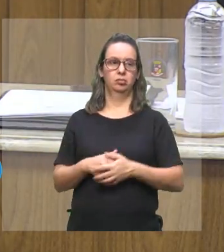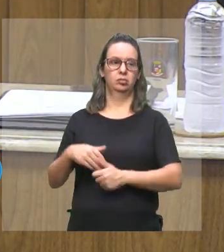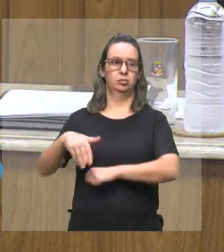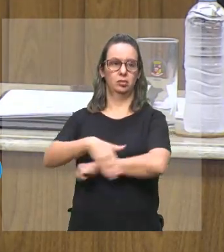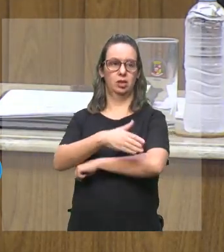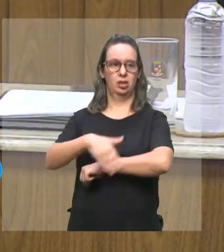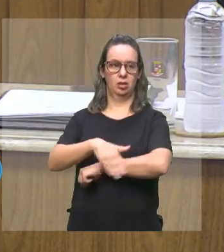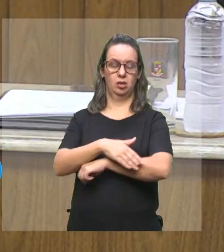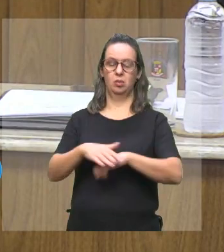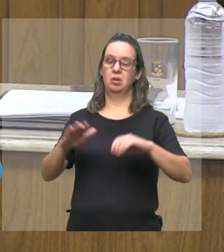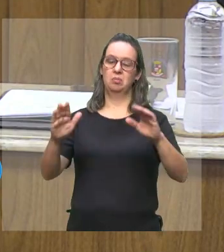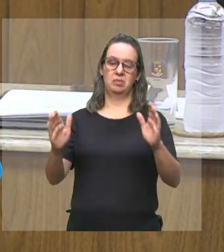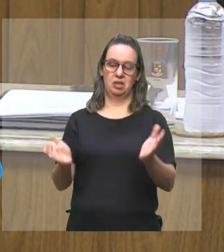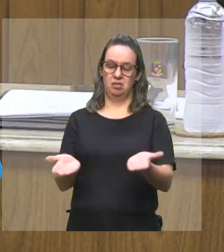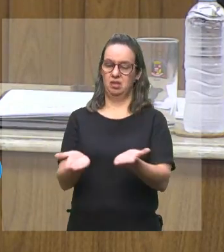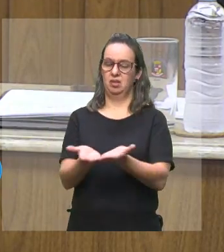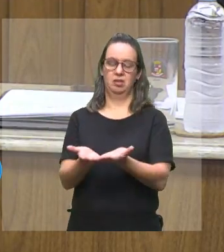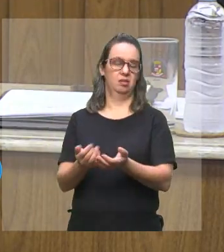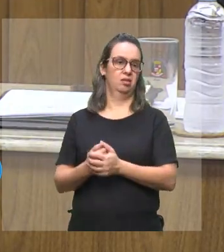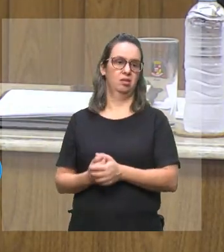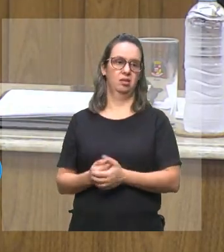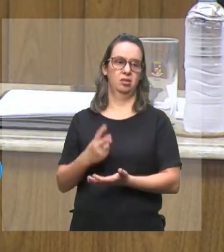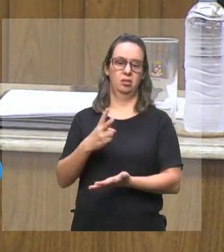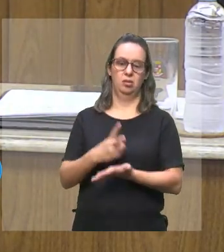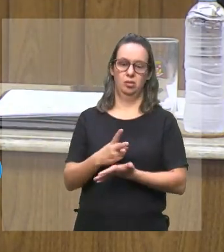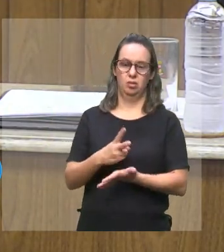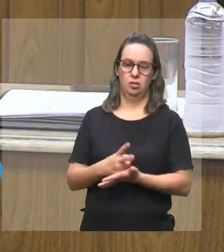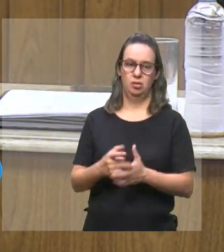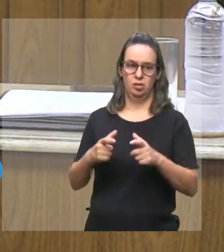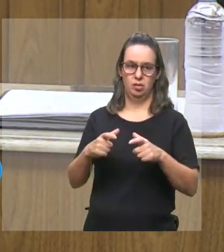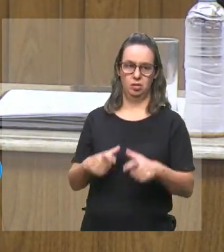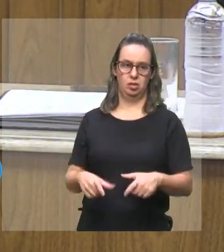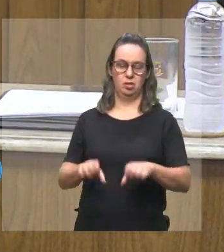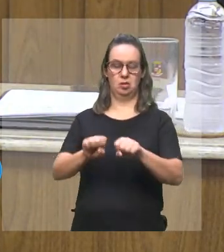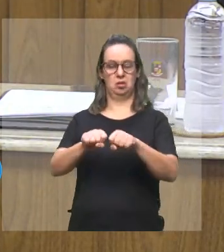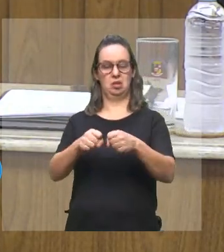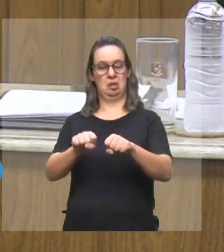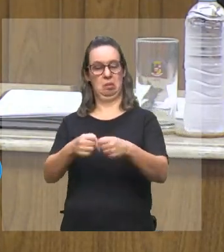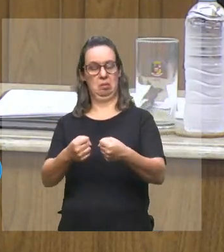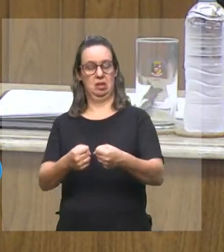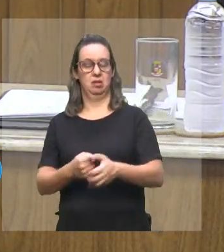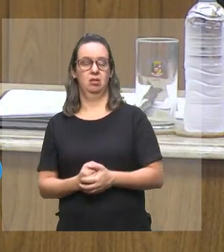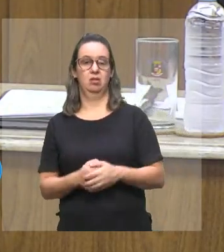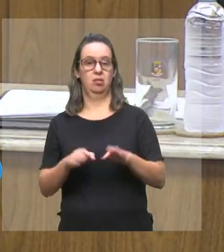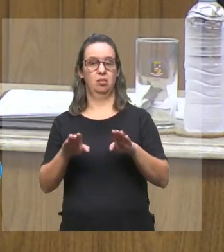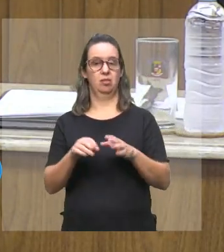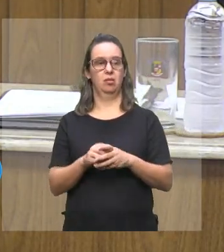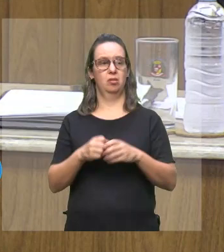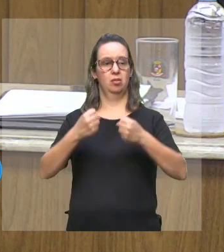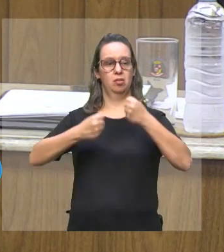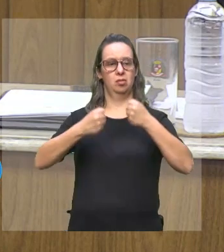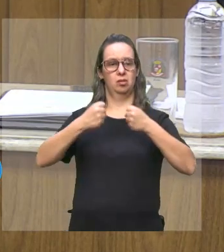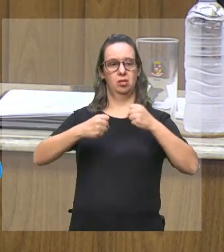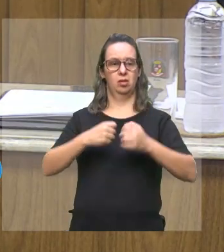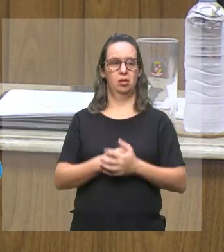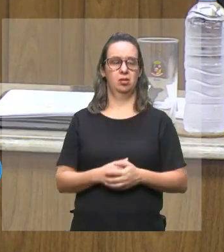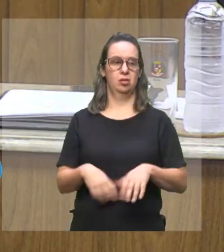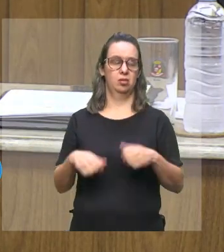ainda continua lá, continua danificando a parte de baixo dos carros, e alguma coisa precisa ser feita. É